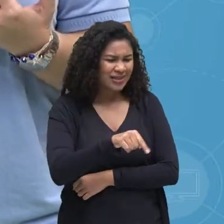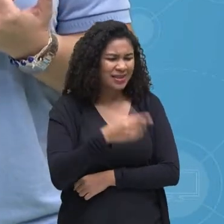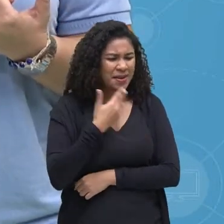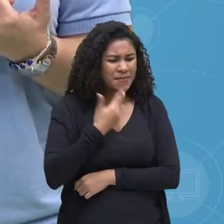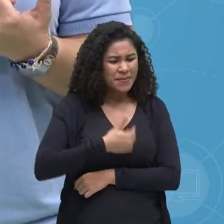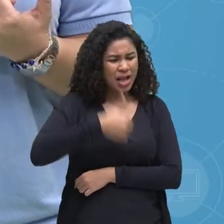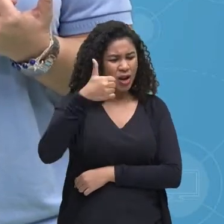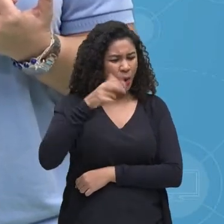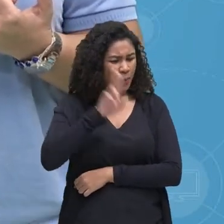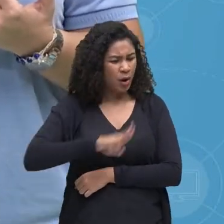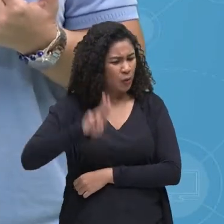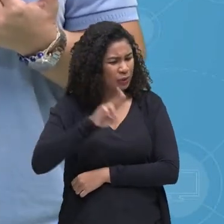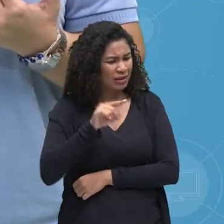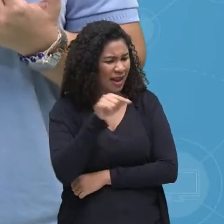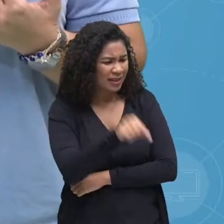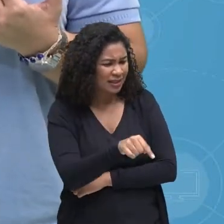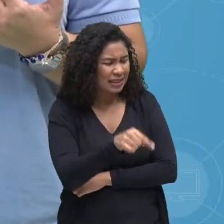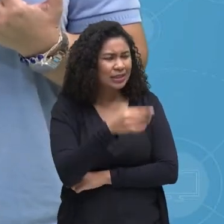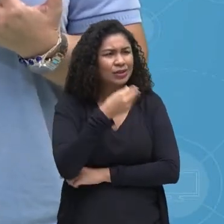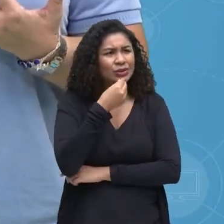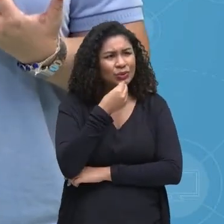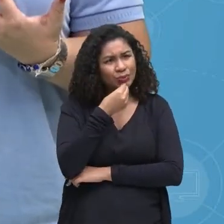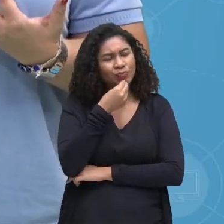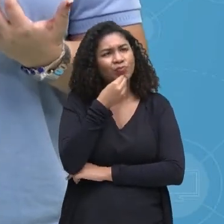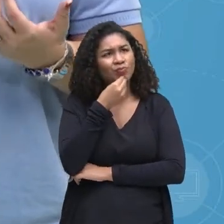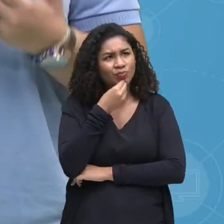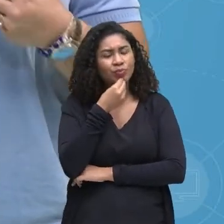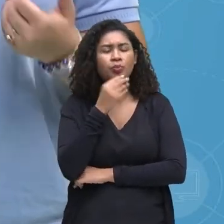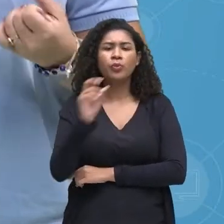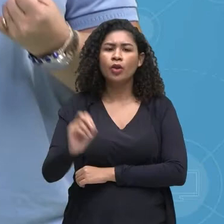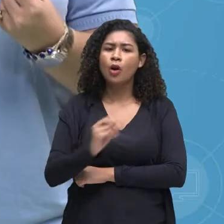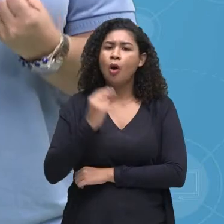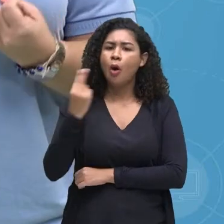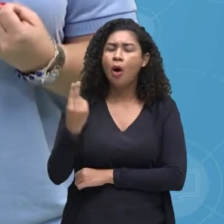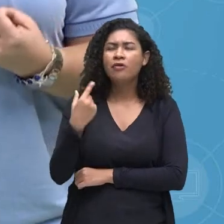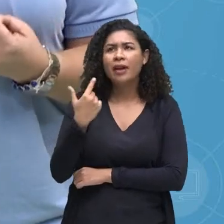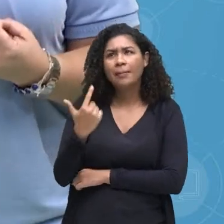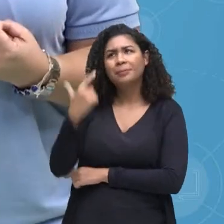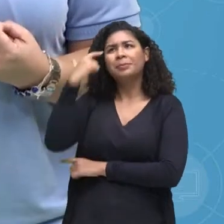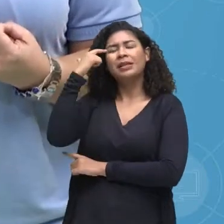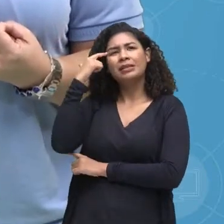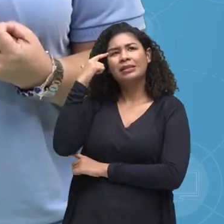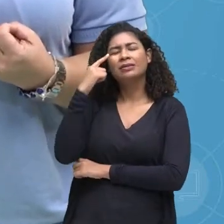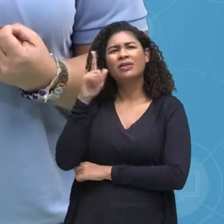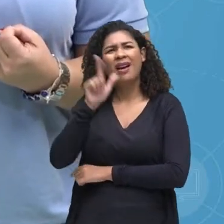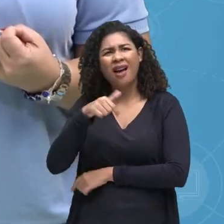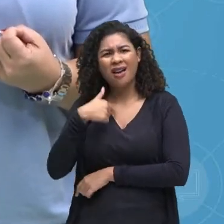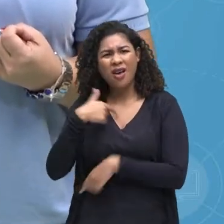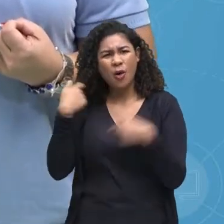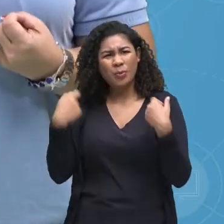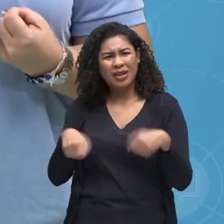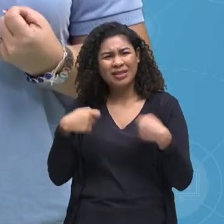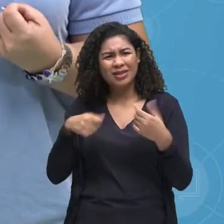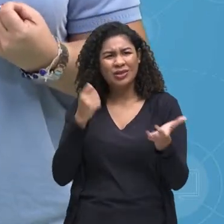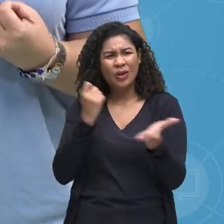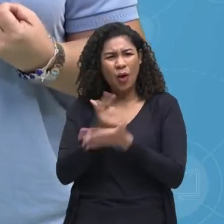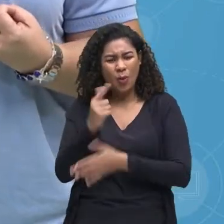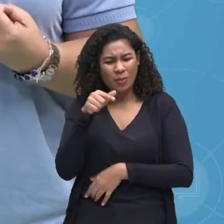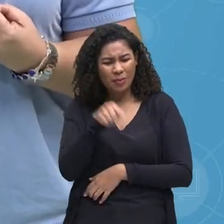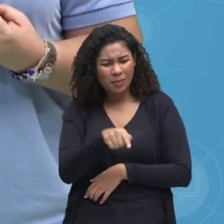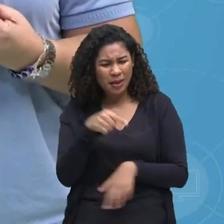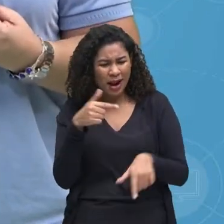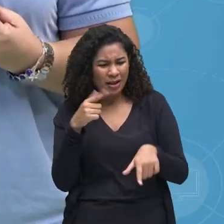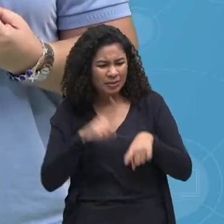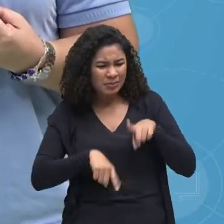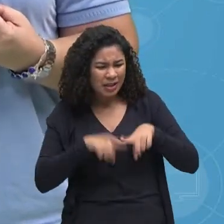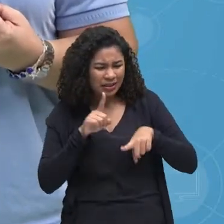está utilizando aquilo. Repensar, será que eu realmente preciso comprar esse